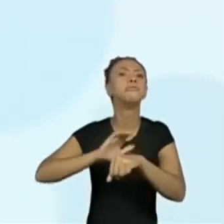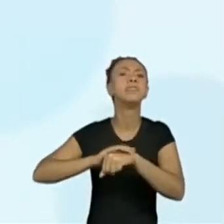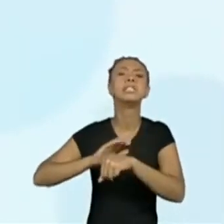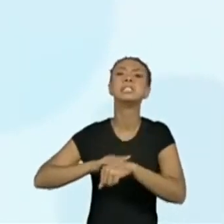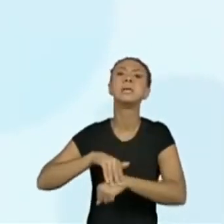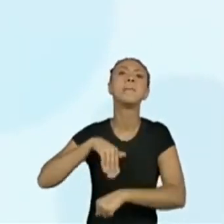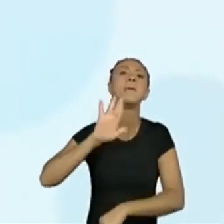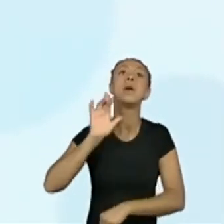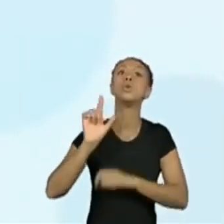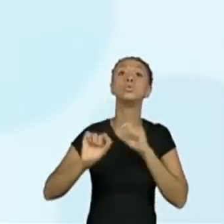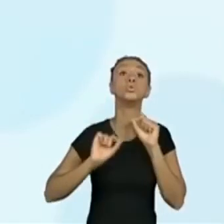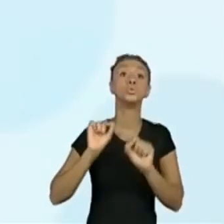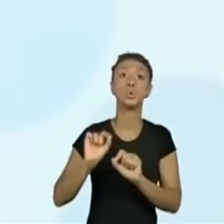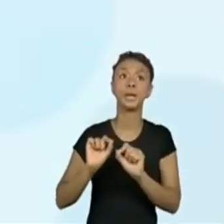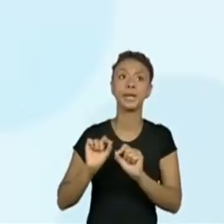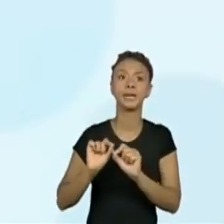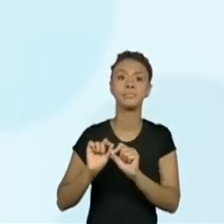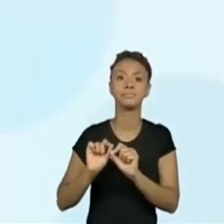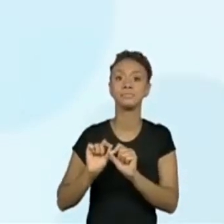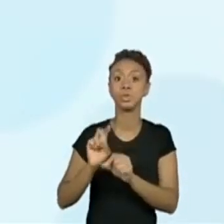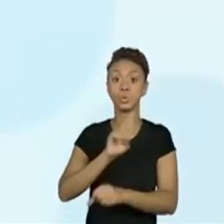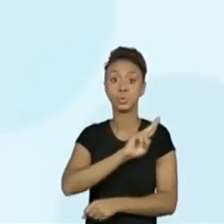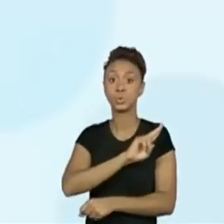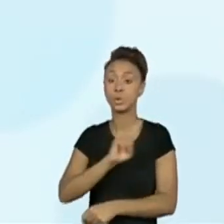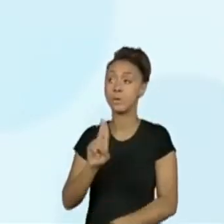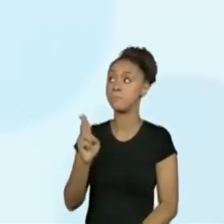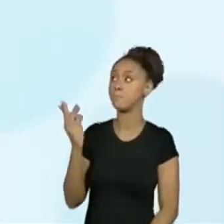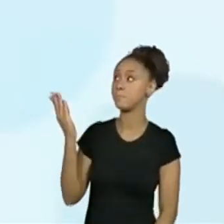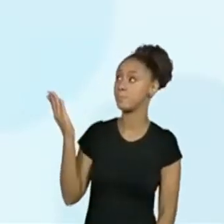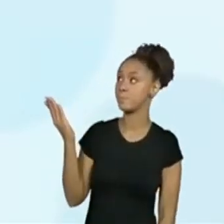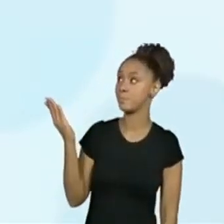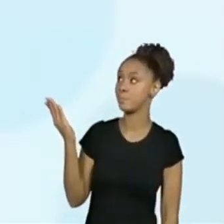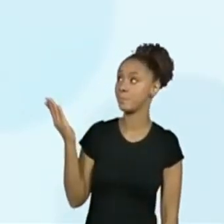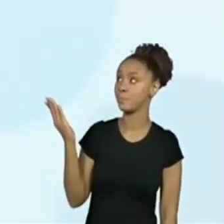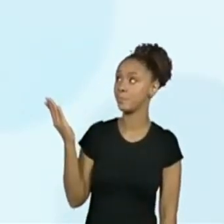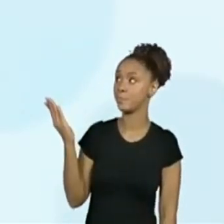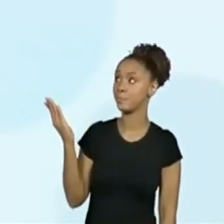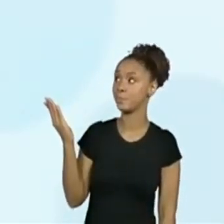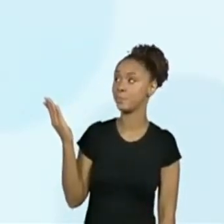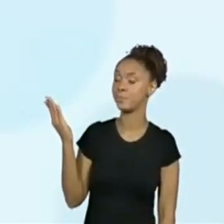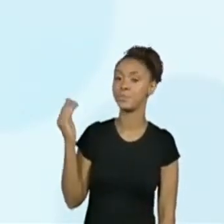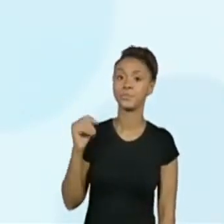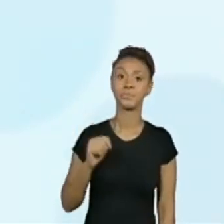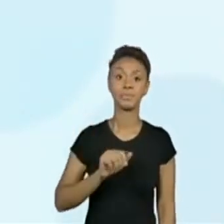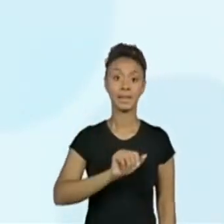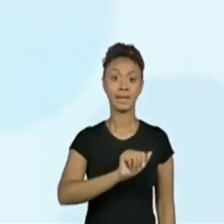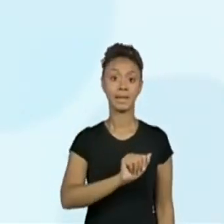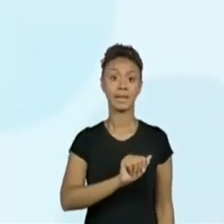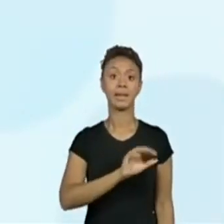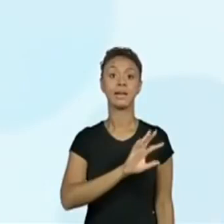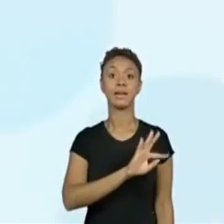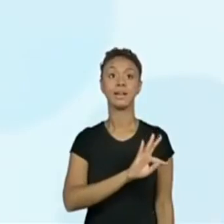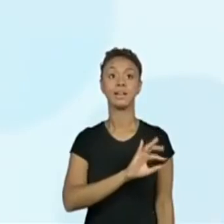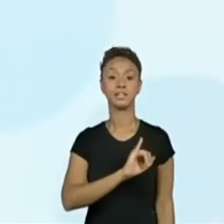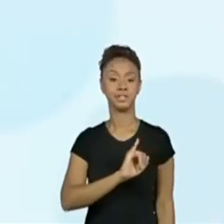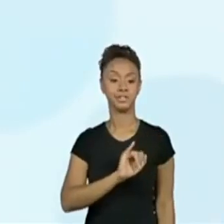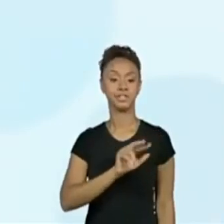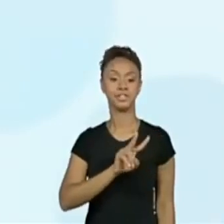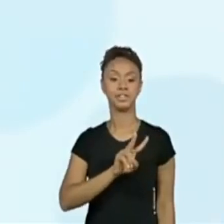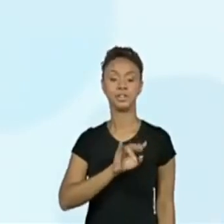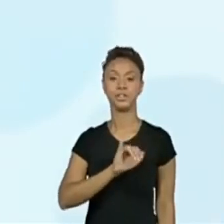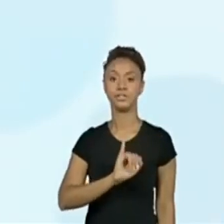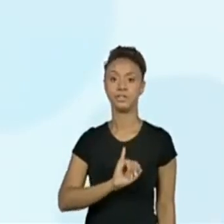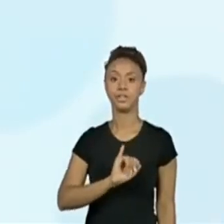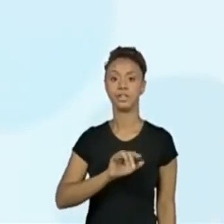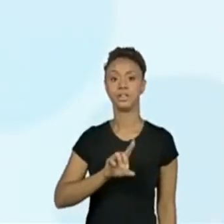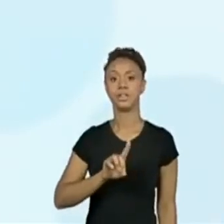bom? Muito importante. Você que tem o material do Aprender Sempre, pode fazer o registro da sua brincadeira nele.